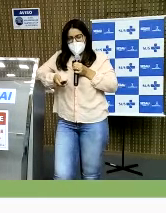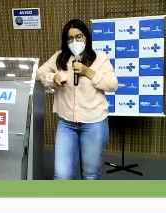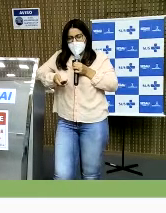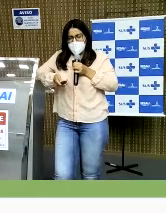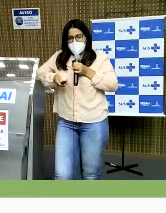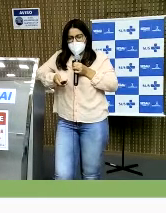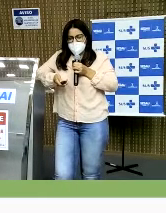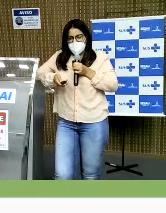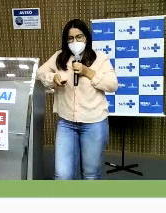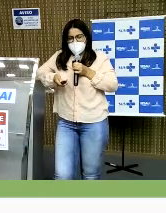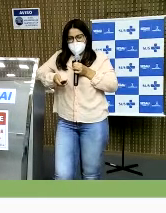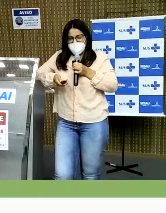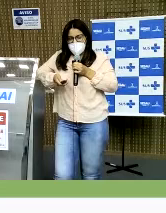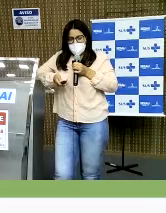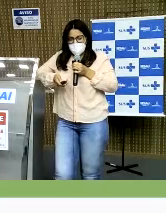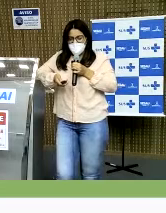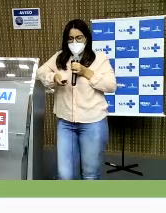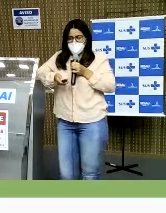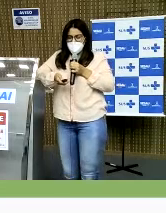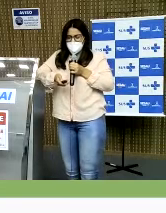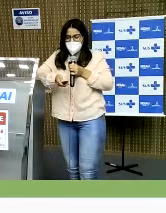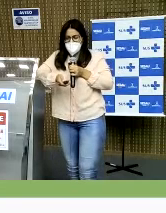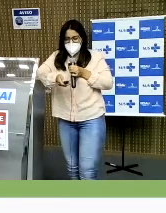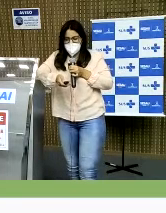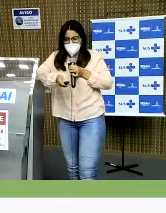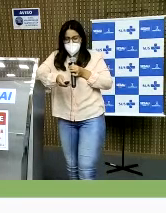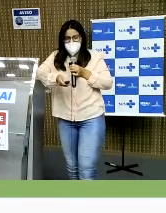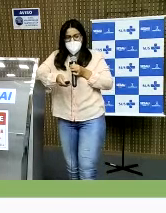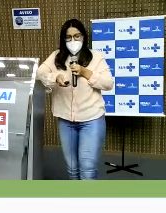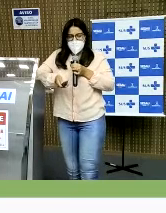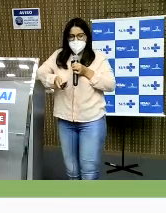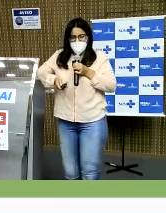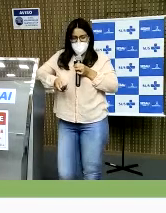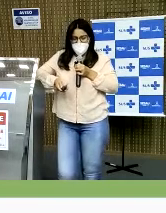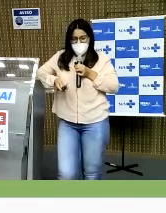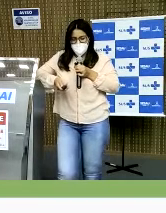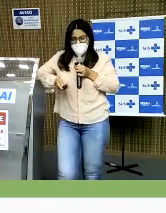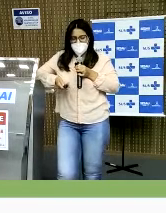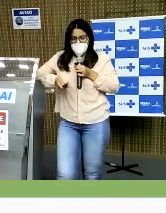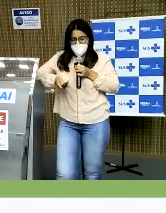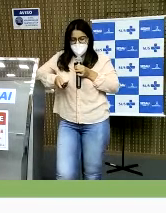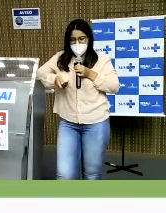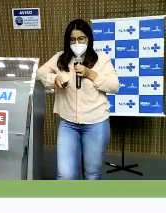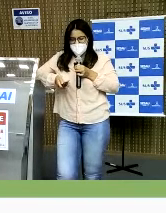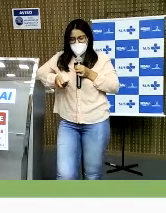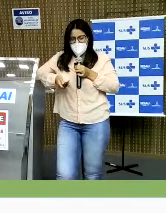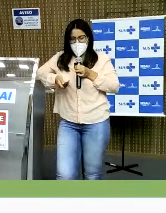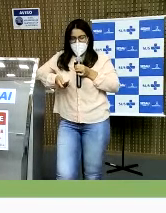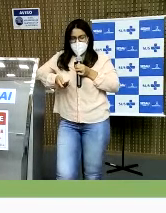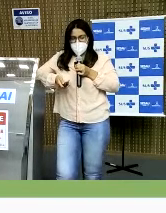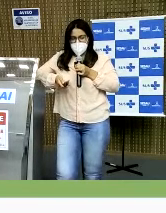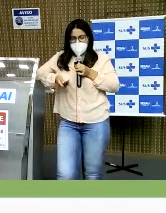população, de consultas em 2020, 74, e primeiro semestre de 2021, 19. Consulta médica e